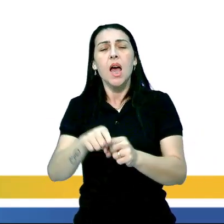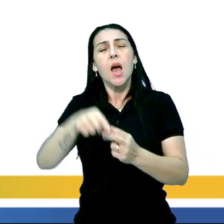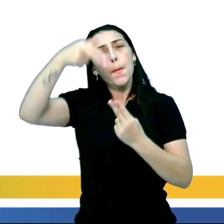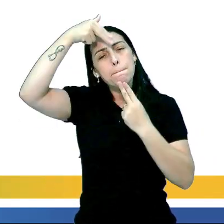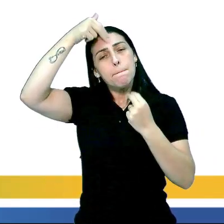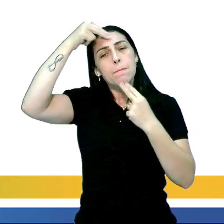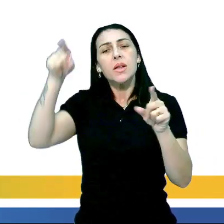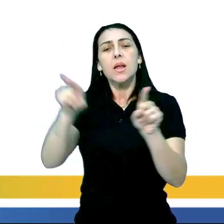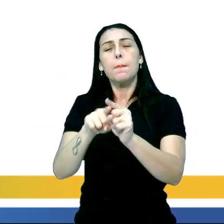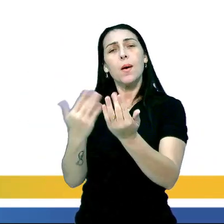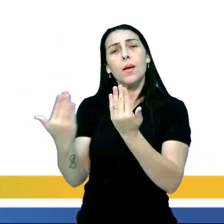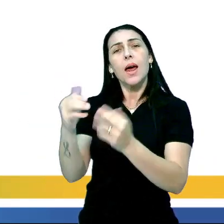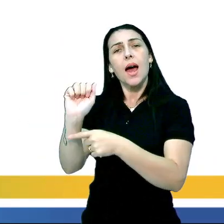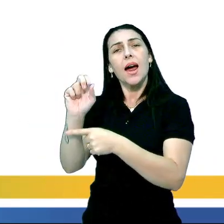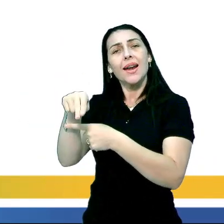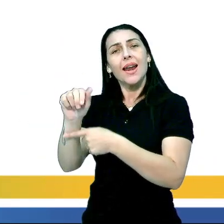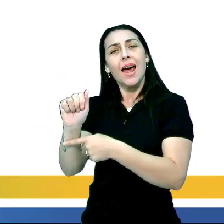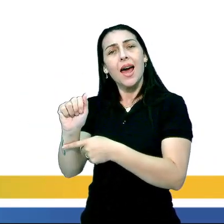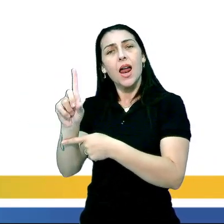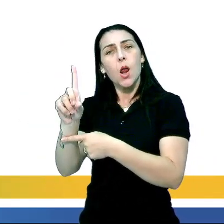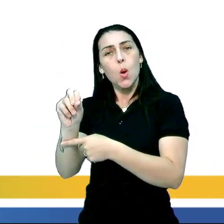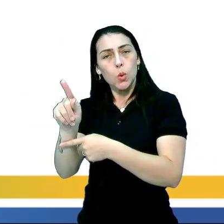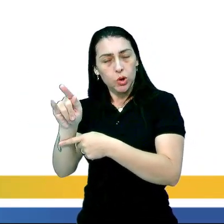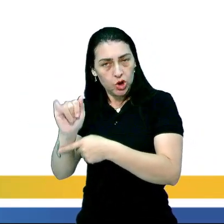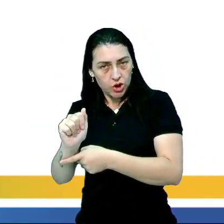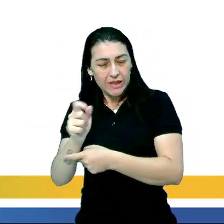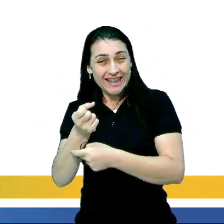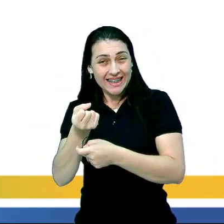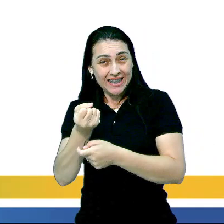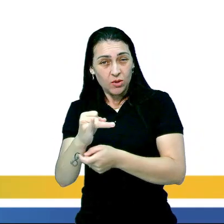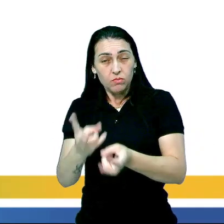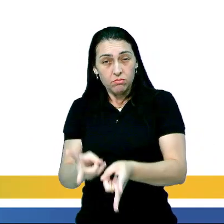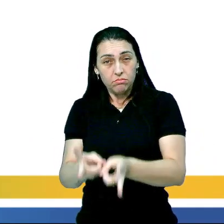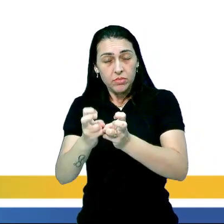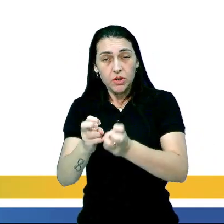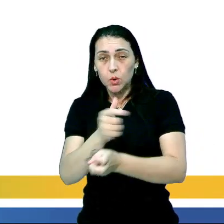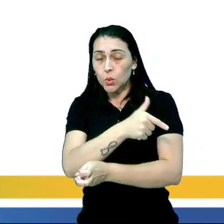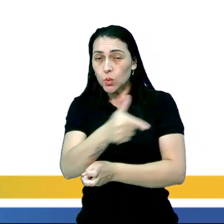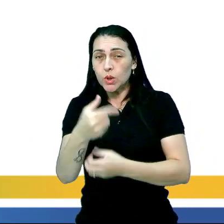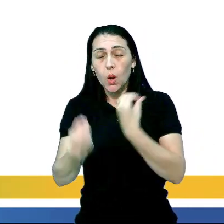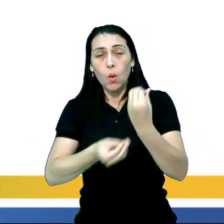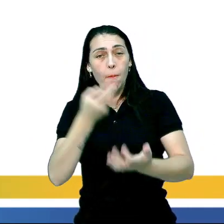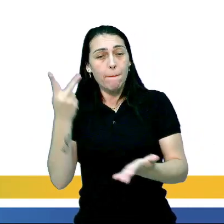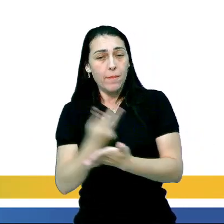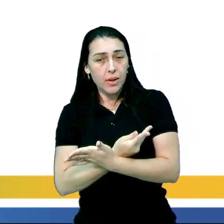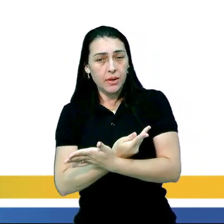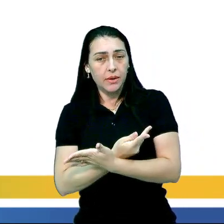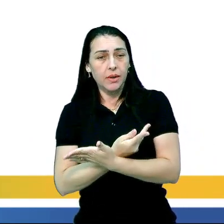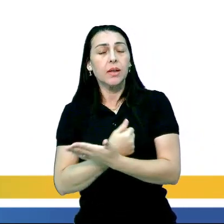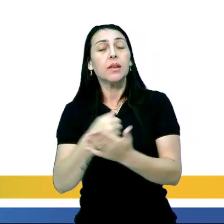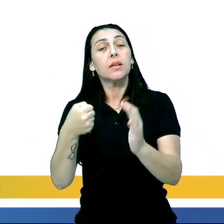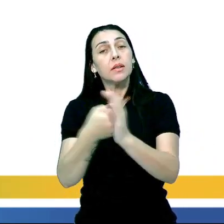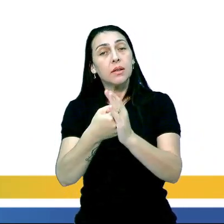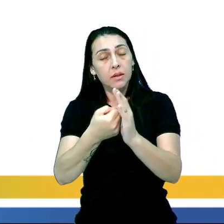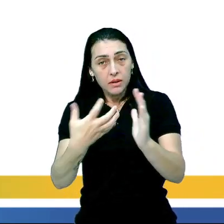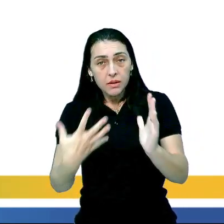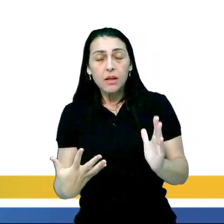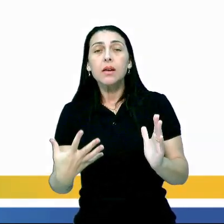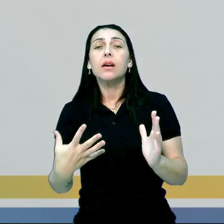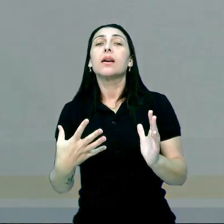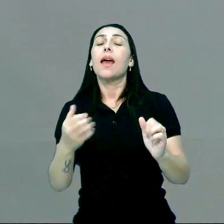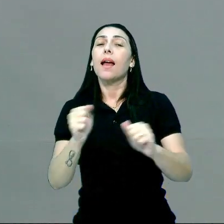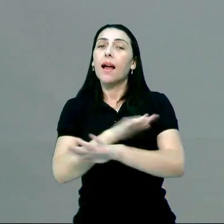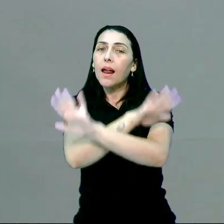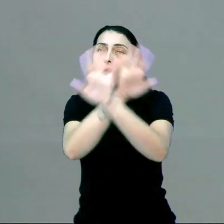ali fazendo uma analogia. Então, assim, se vocês observarem, não tem como errar. as características, elas são